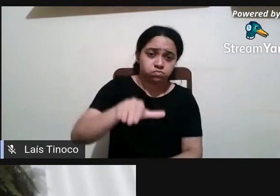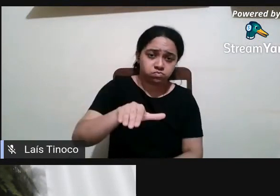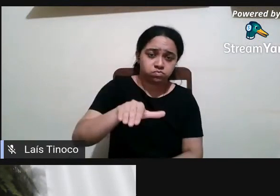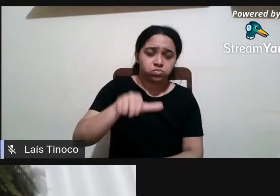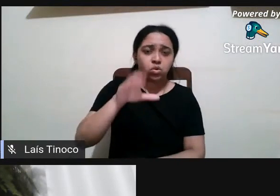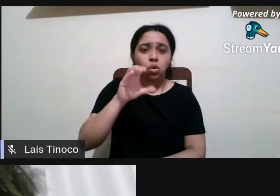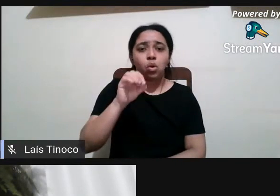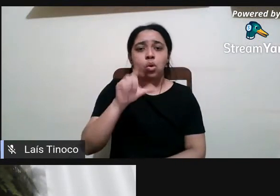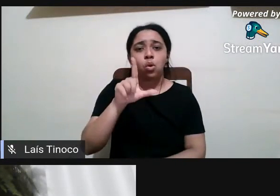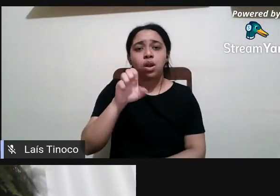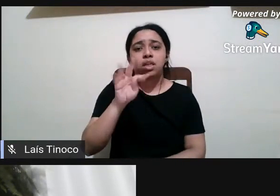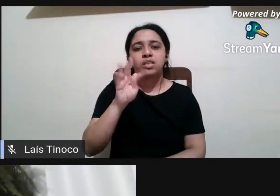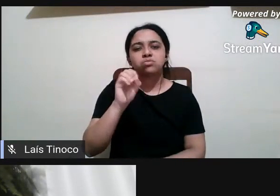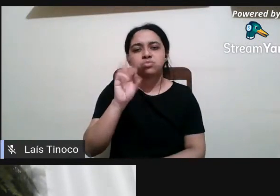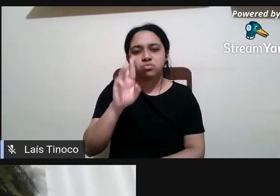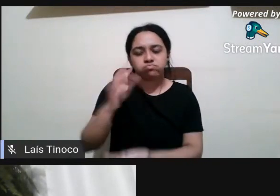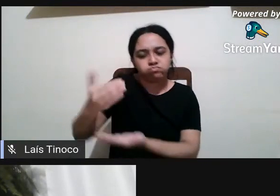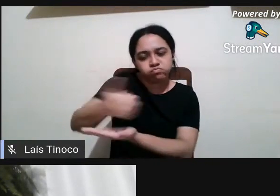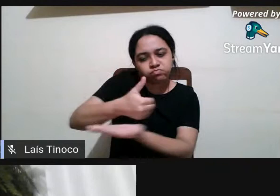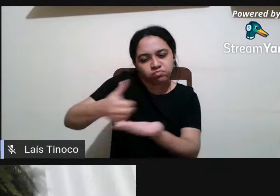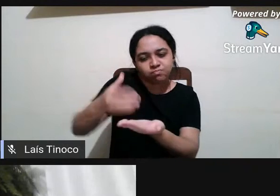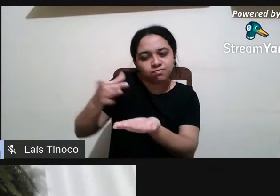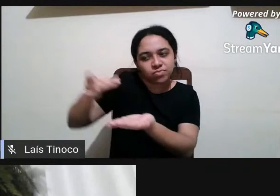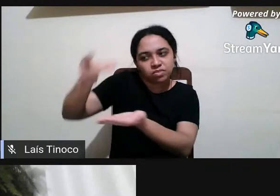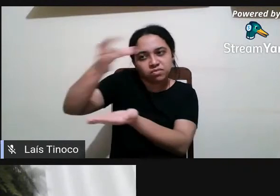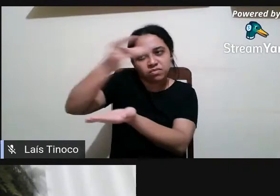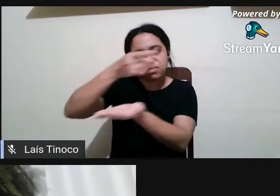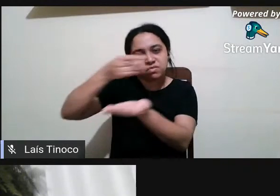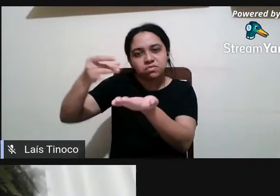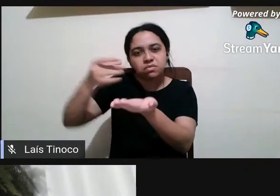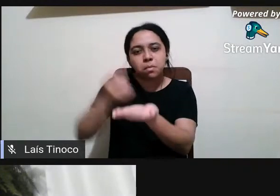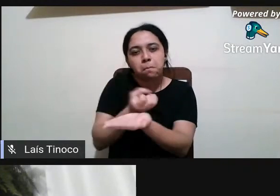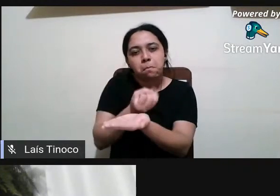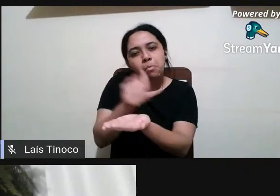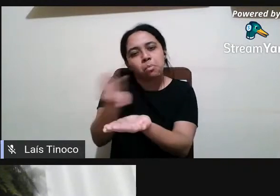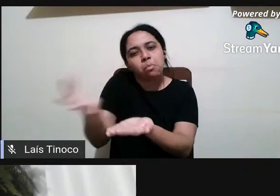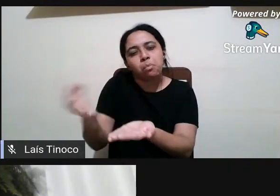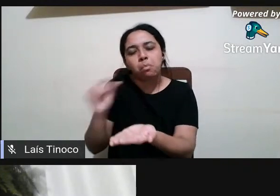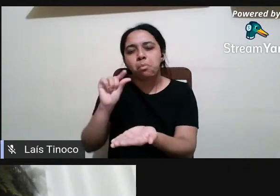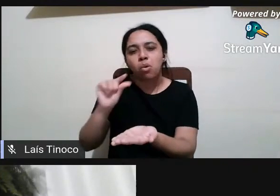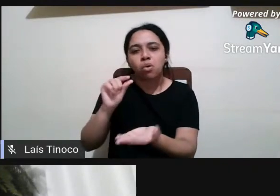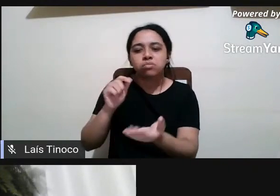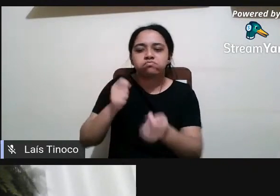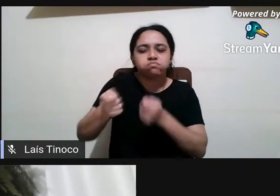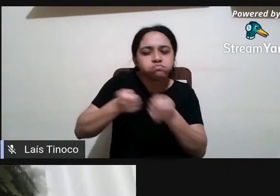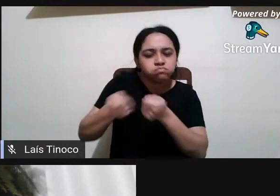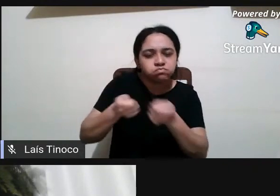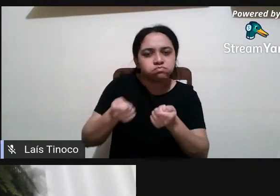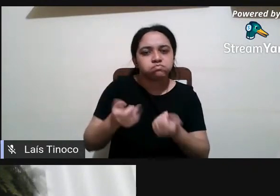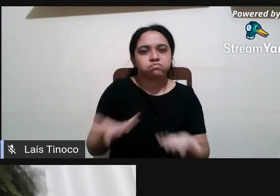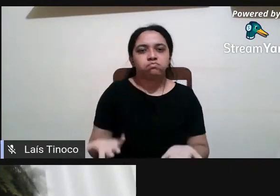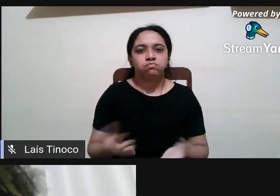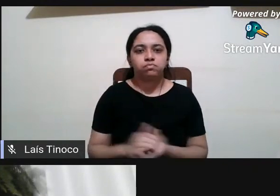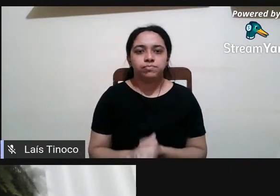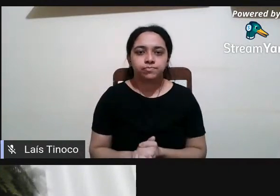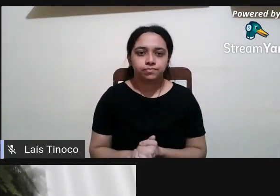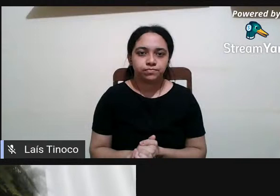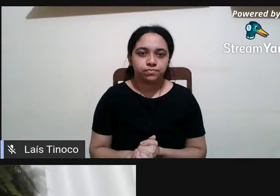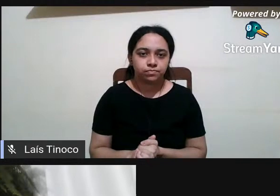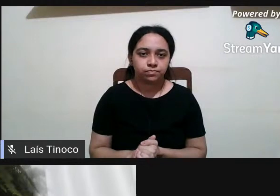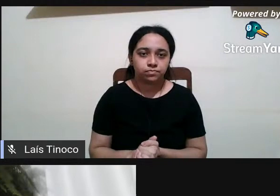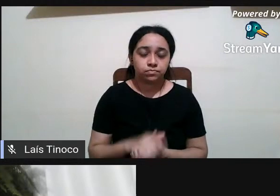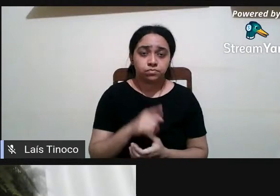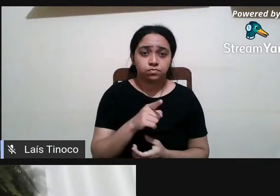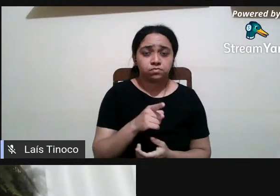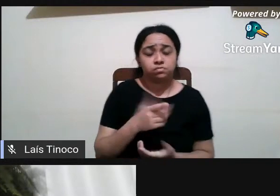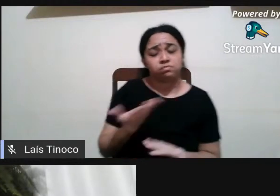quantidade e né, é mais manipulável. Tens algum... assim, a